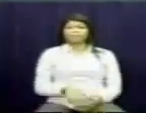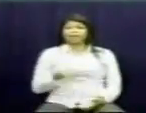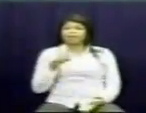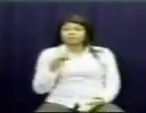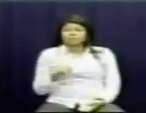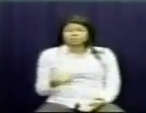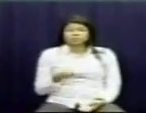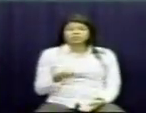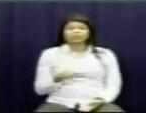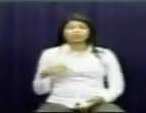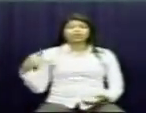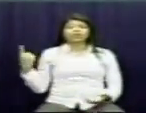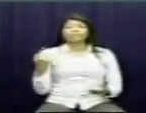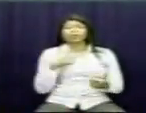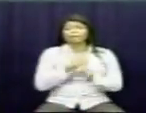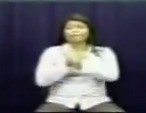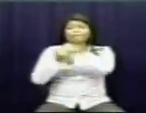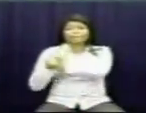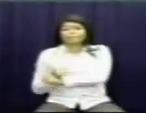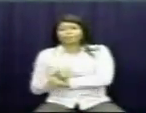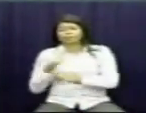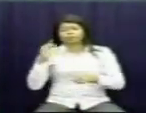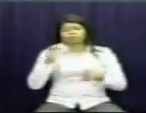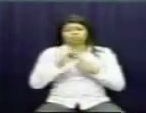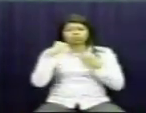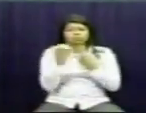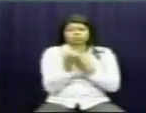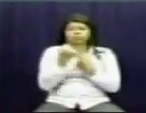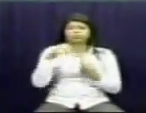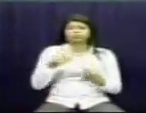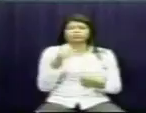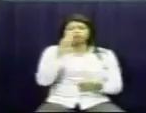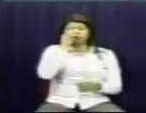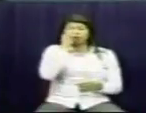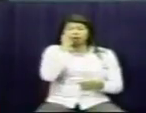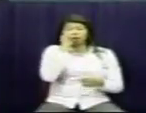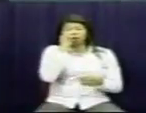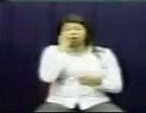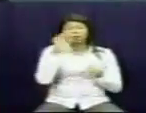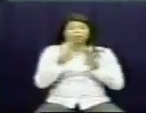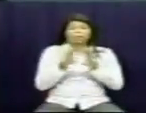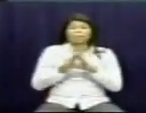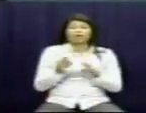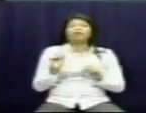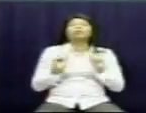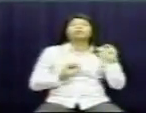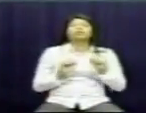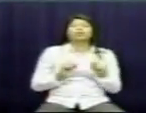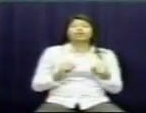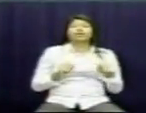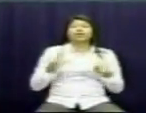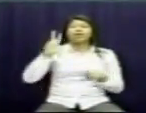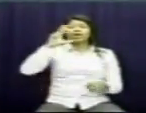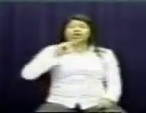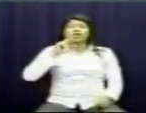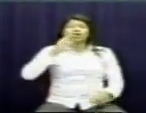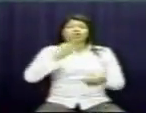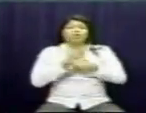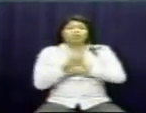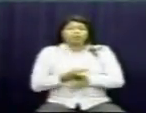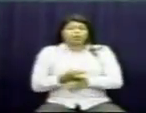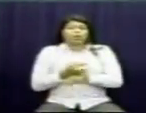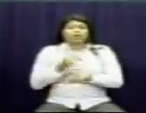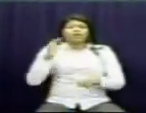da sociedade, há também o fato de que as universidades brasileiras têm